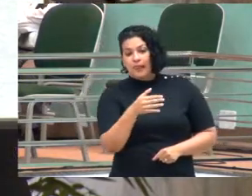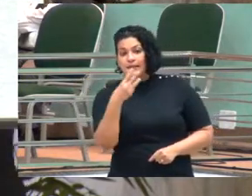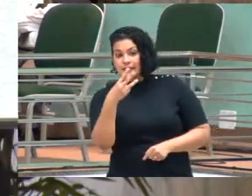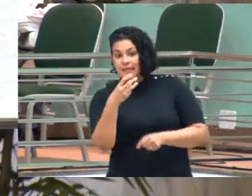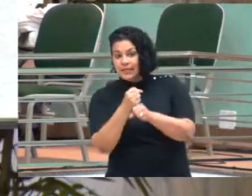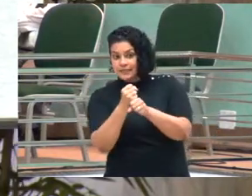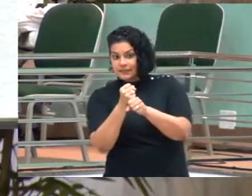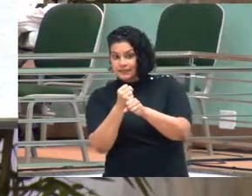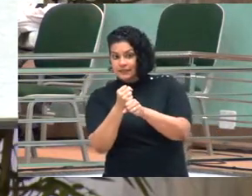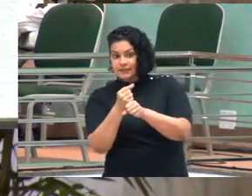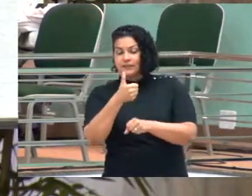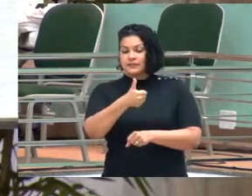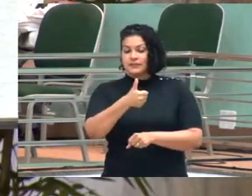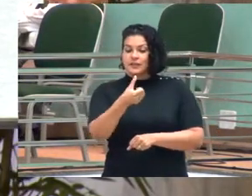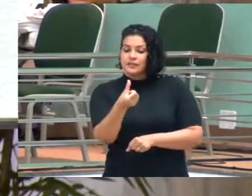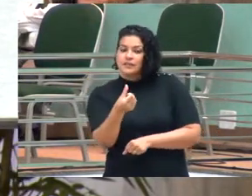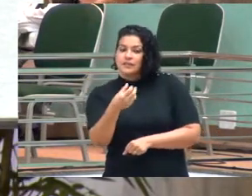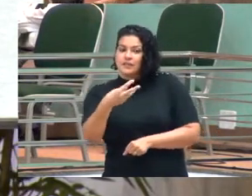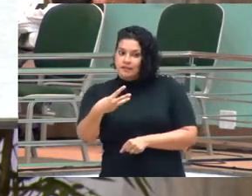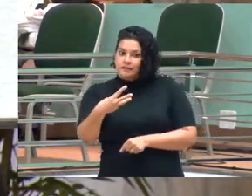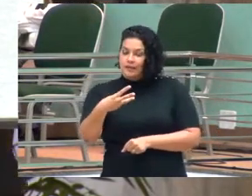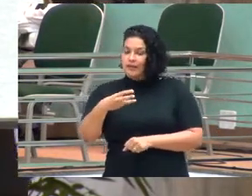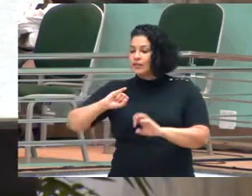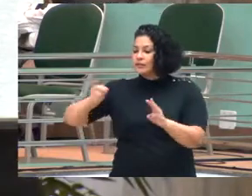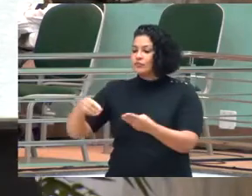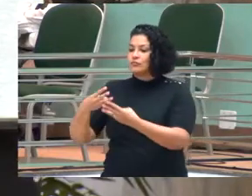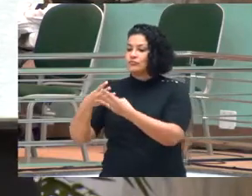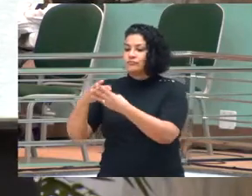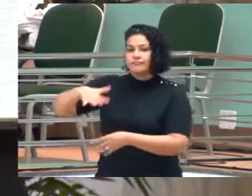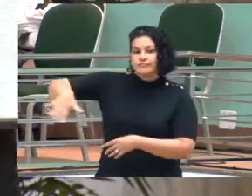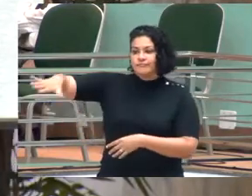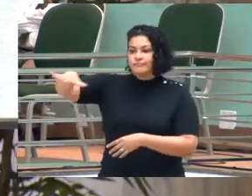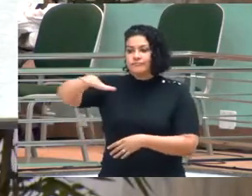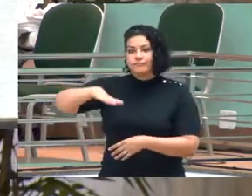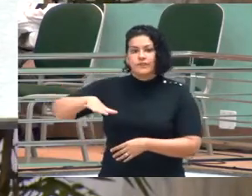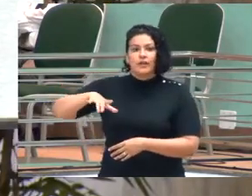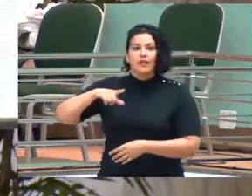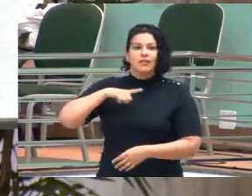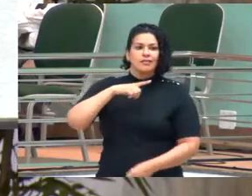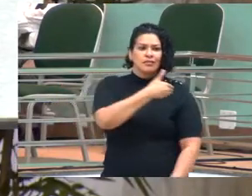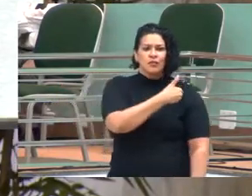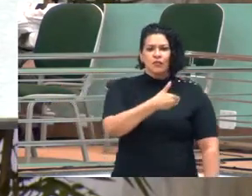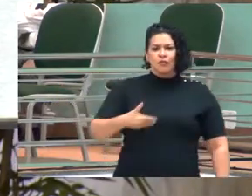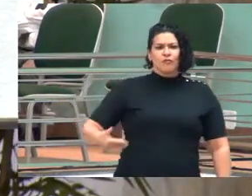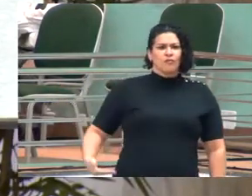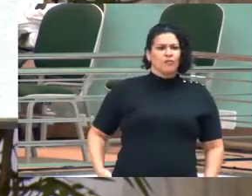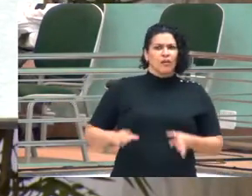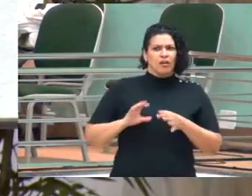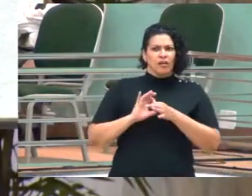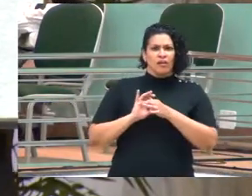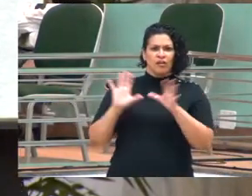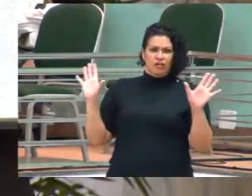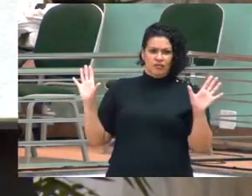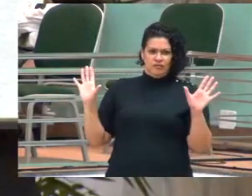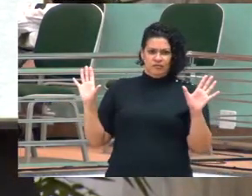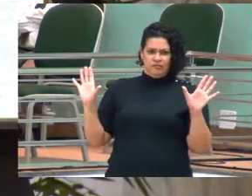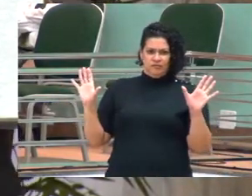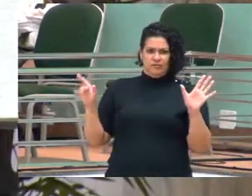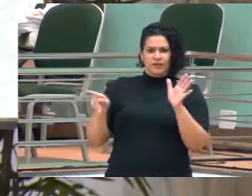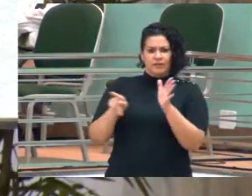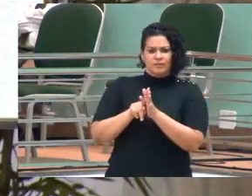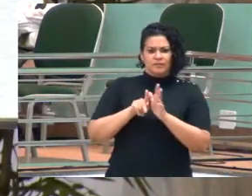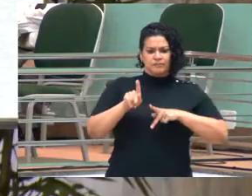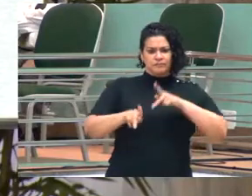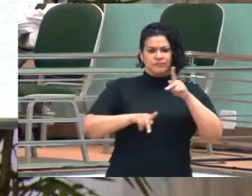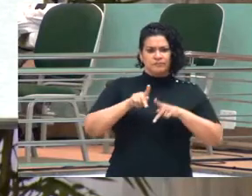toda a nossa Judéia teve um governo semi-independente, que vinha da dinastia dos Macabeus. Mas no